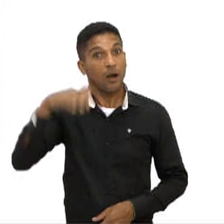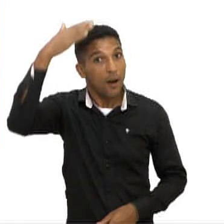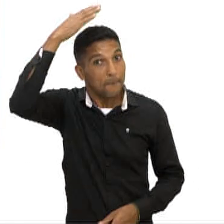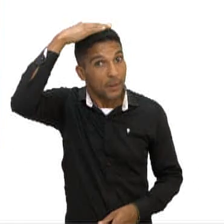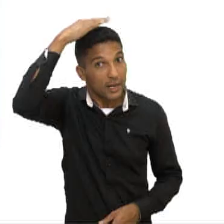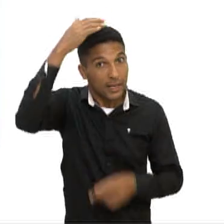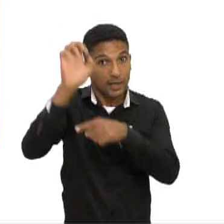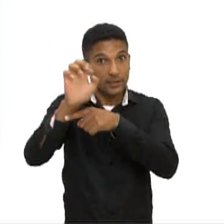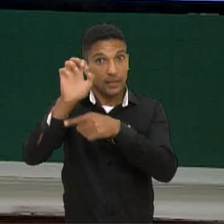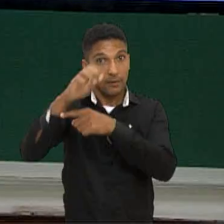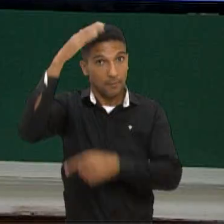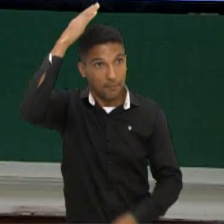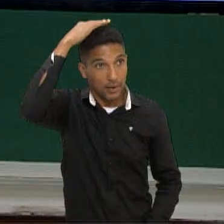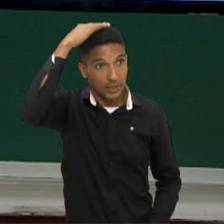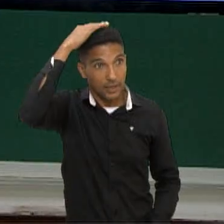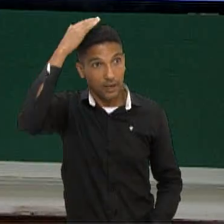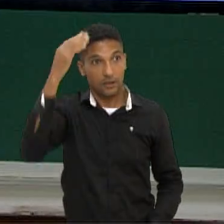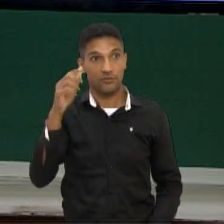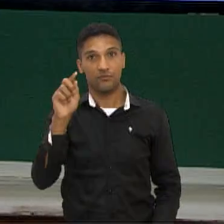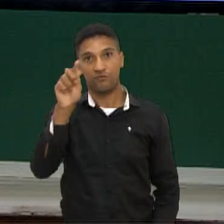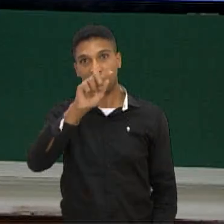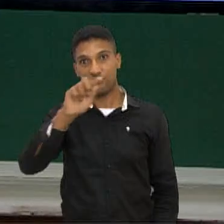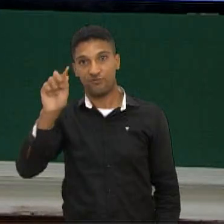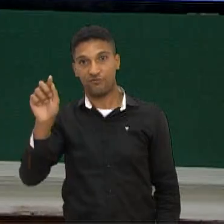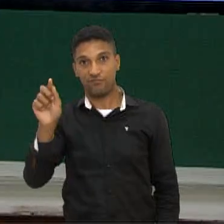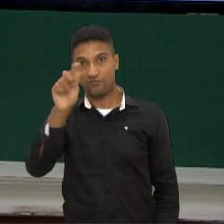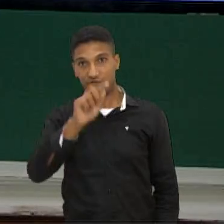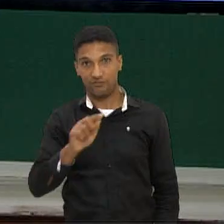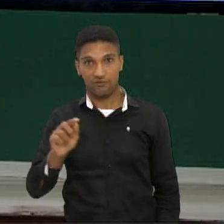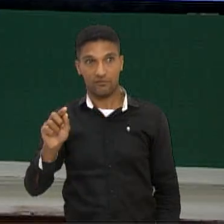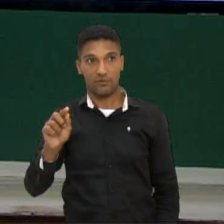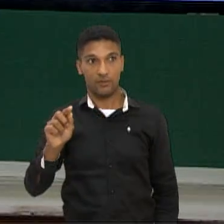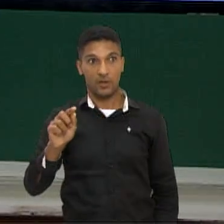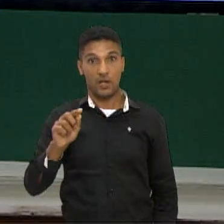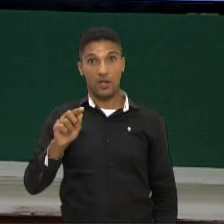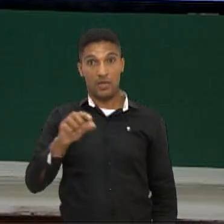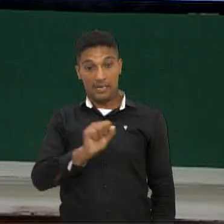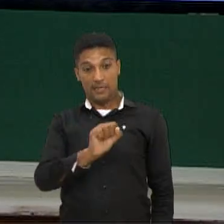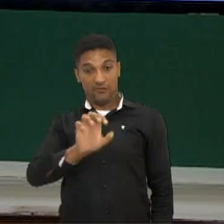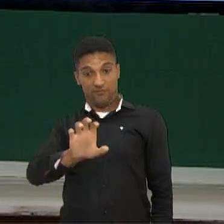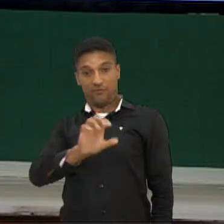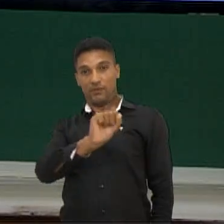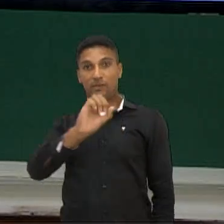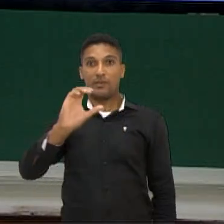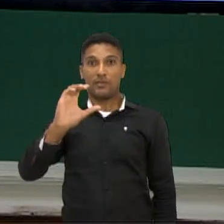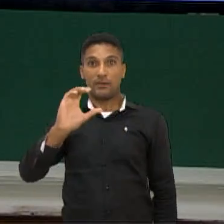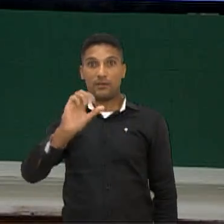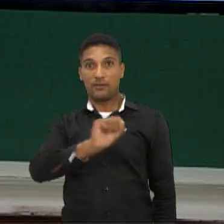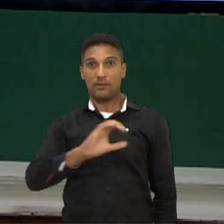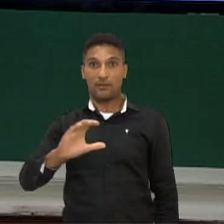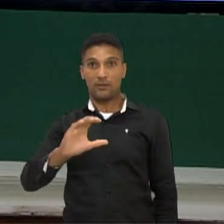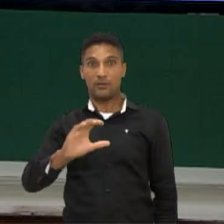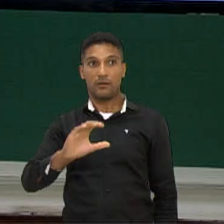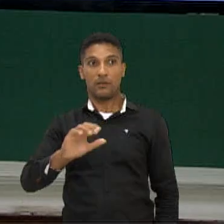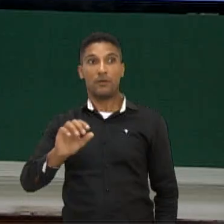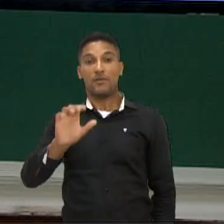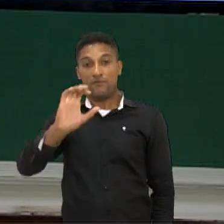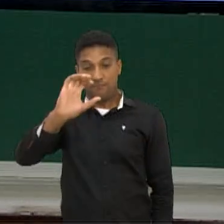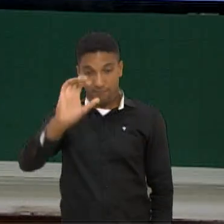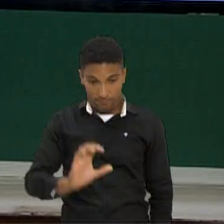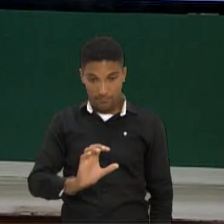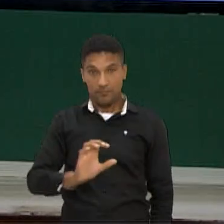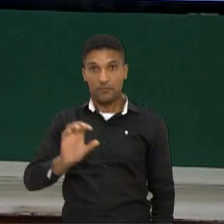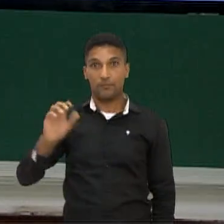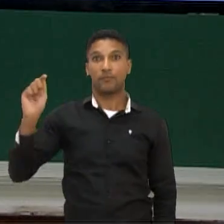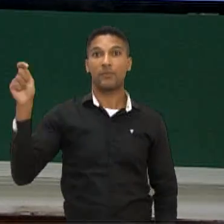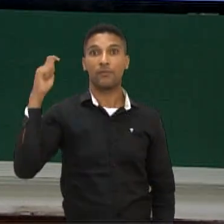Paraná, bem delimitado, Santa Catarina e Rio Grande do Sul. Por que eu estou frisando aqui? Para que